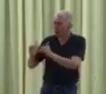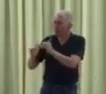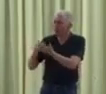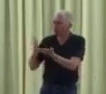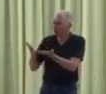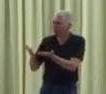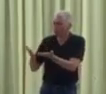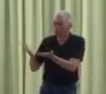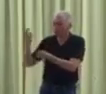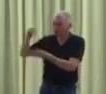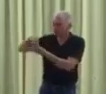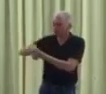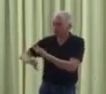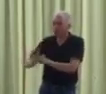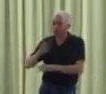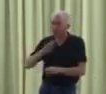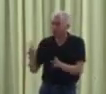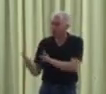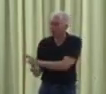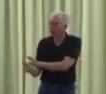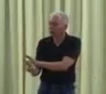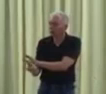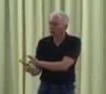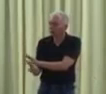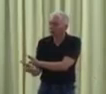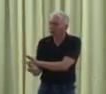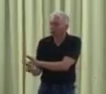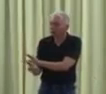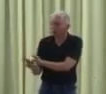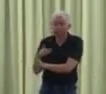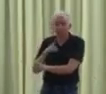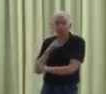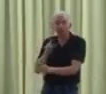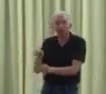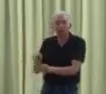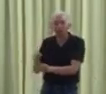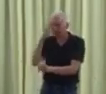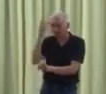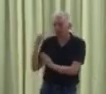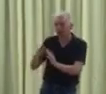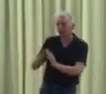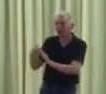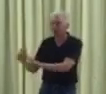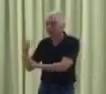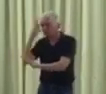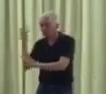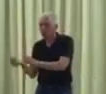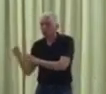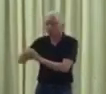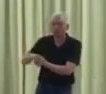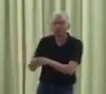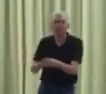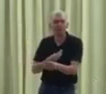habitação guarda relação com a melhora do habitante. Só